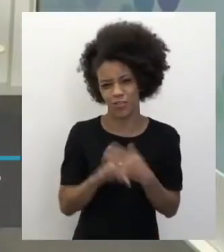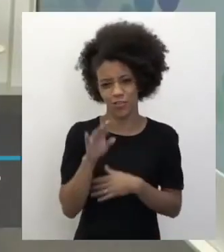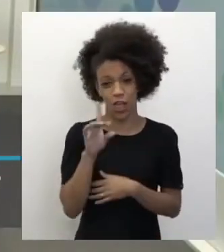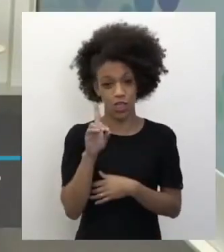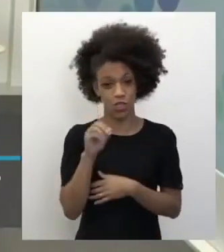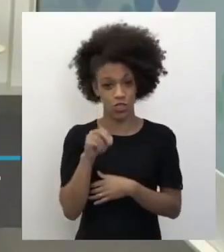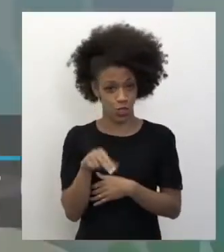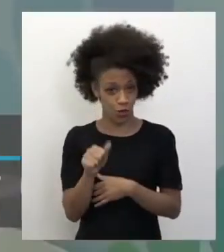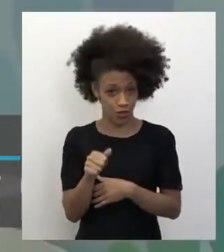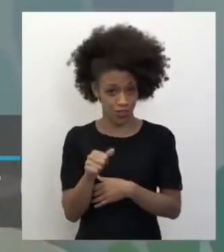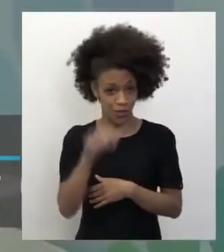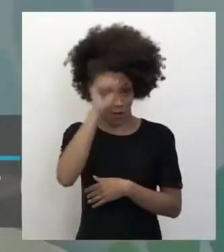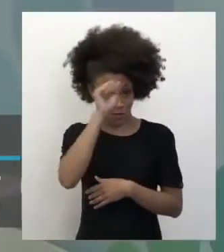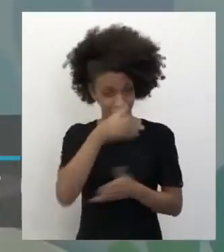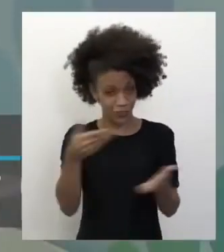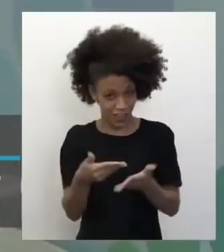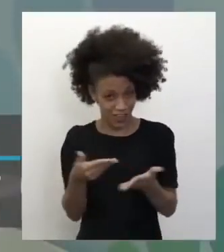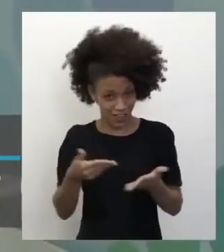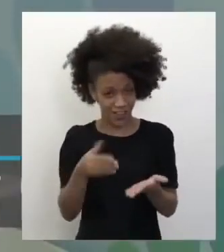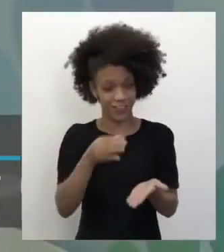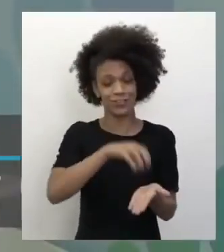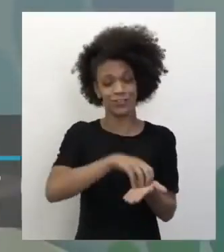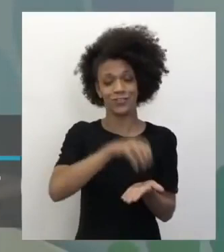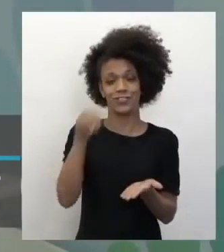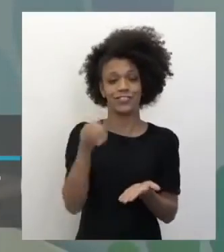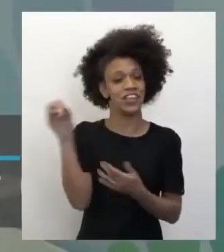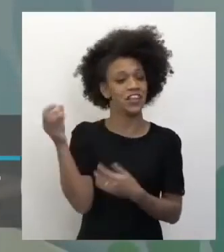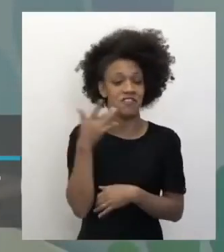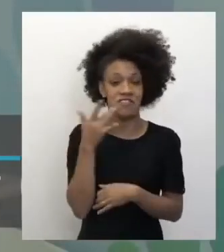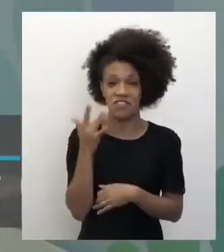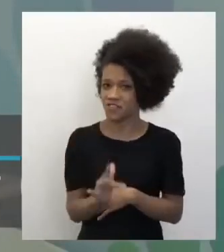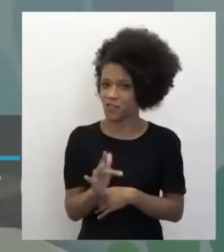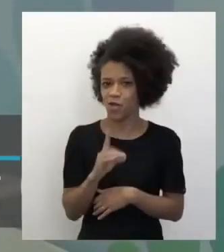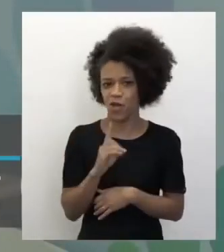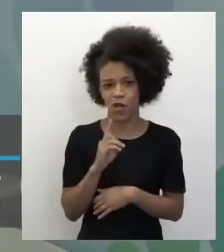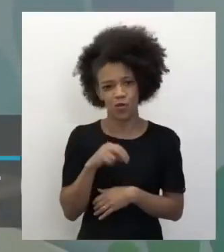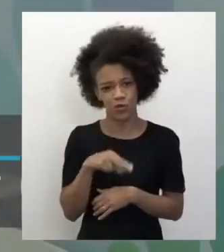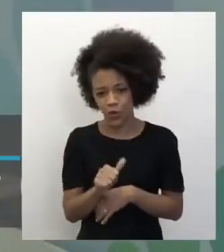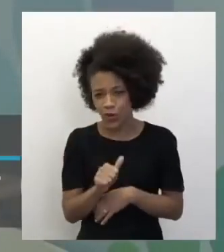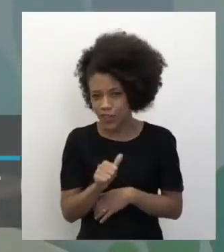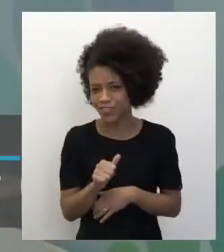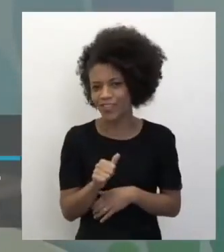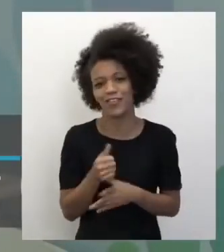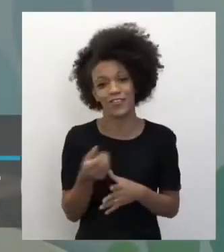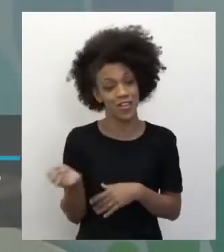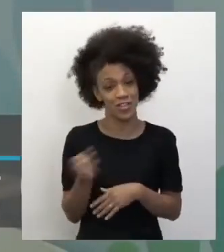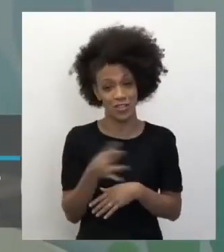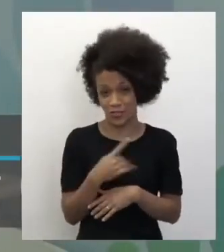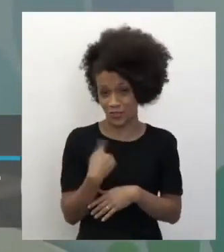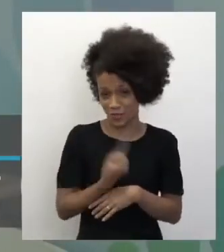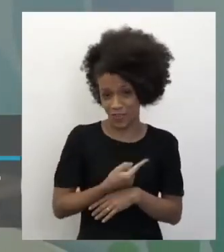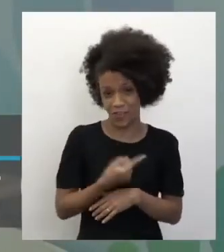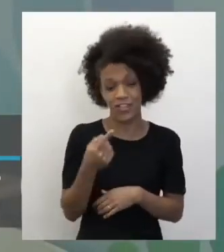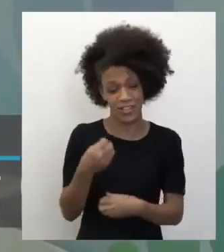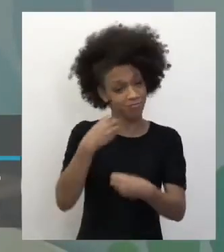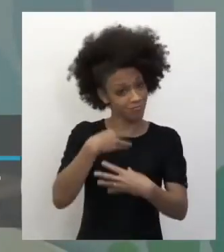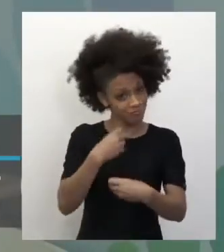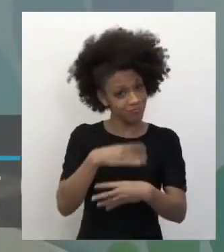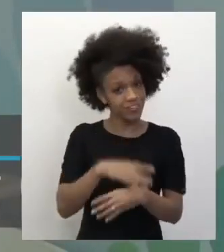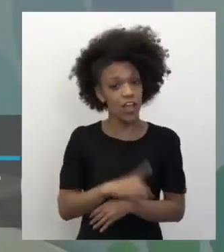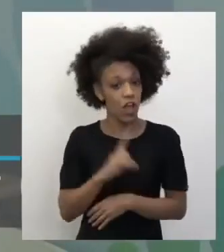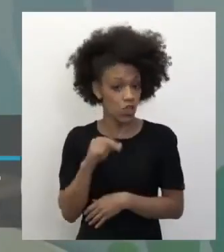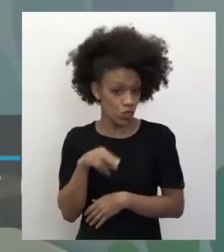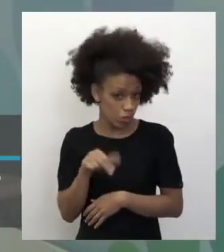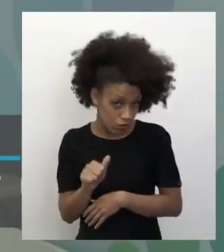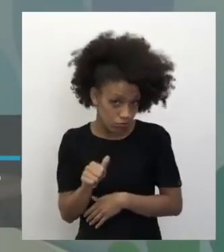eu aprendi aqui no Centro de Mídias, eu não conhecia, isso eu não conhecia, gente, foi novo pra mim, vocês me ensinaram que Dona